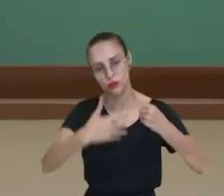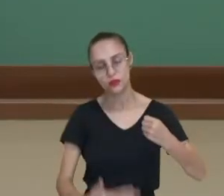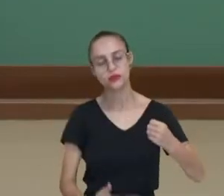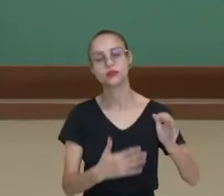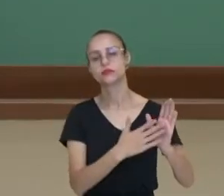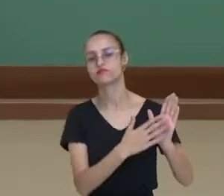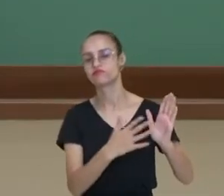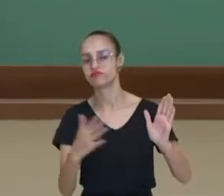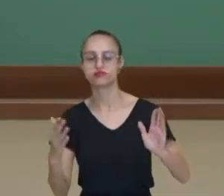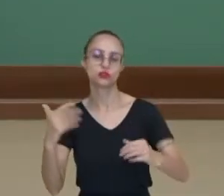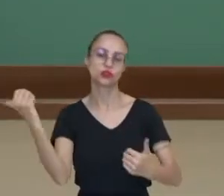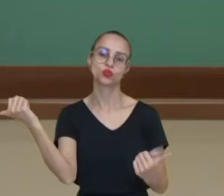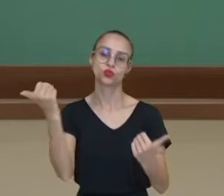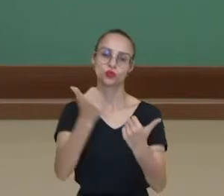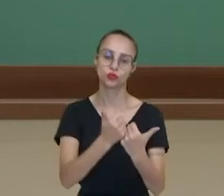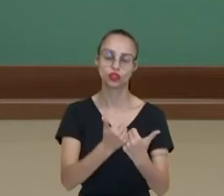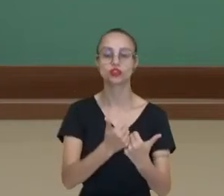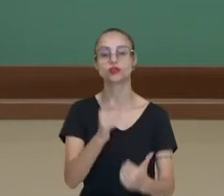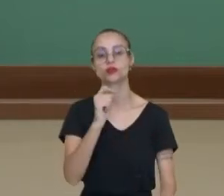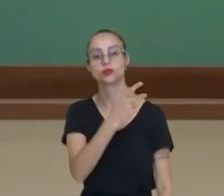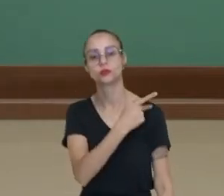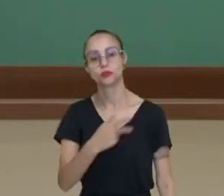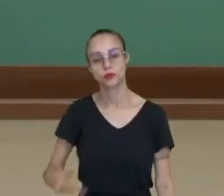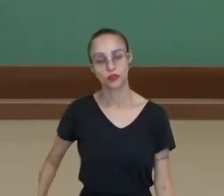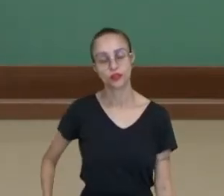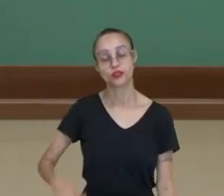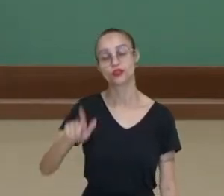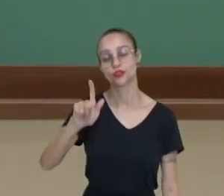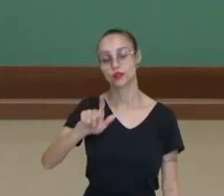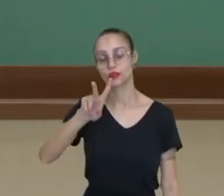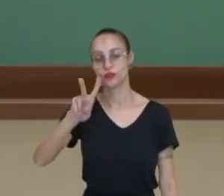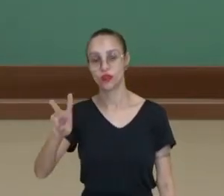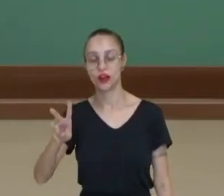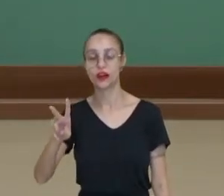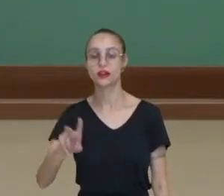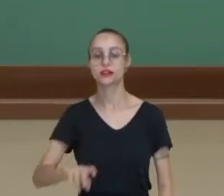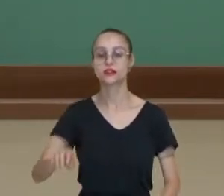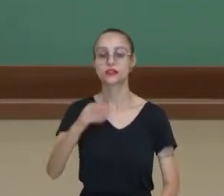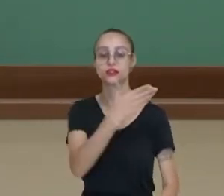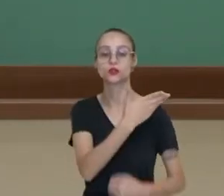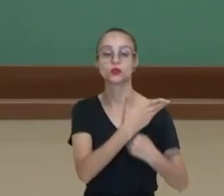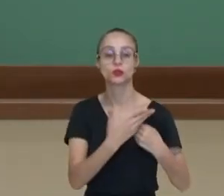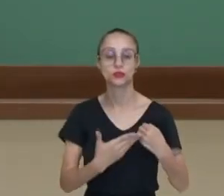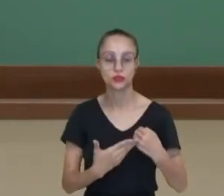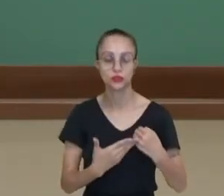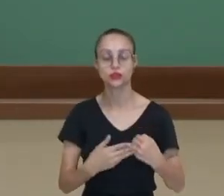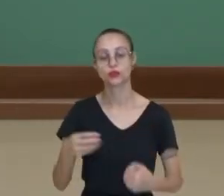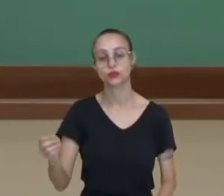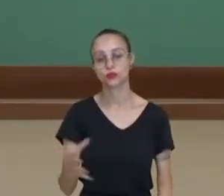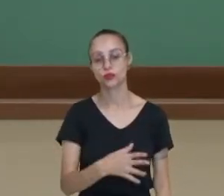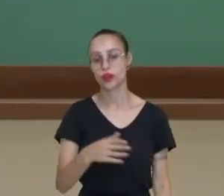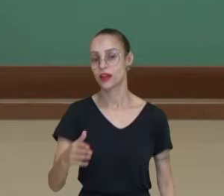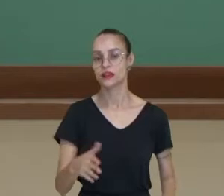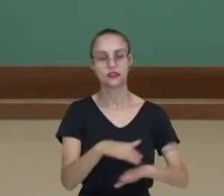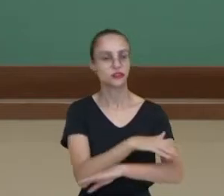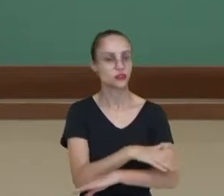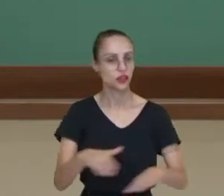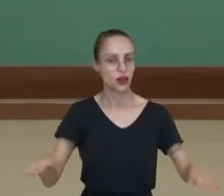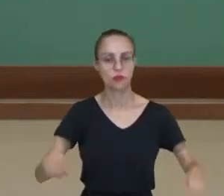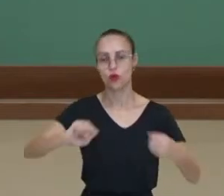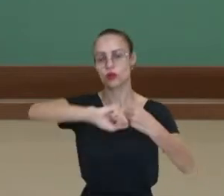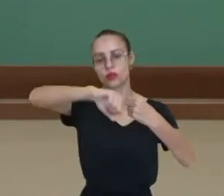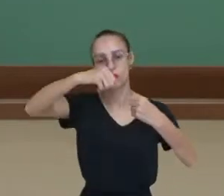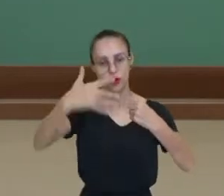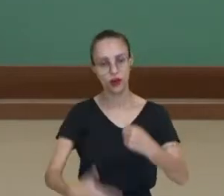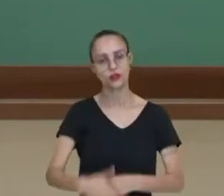período ditatorial de Getúlio Vargas, o Estado Novo. Então, acabou essa experiência de 18 anos aí do Brasil de experiência